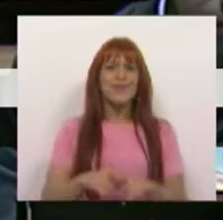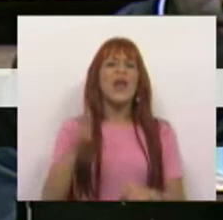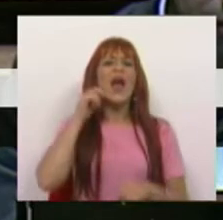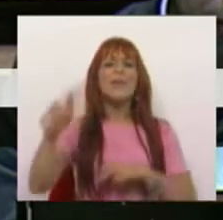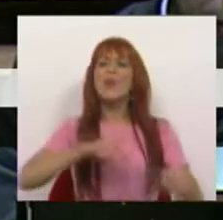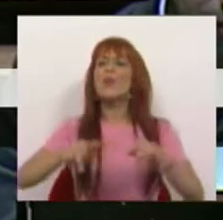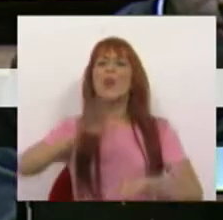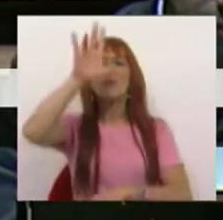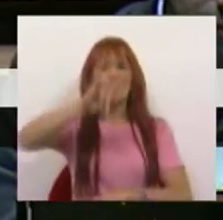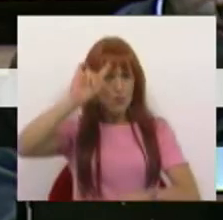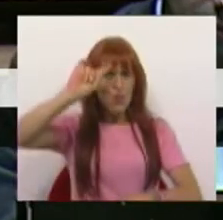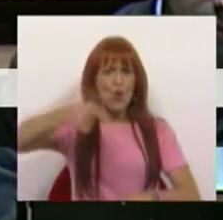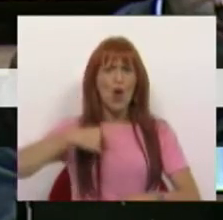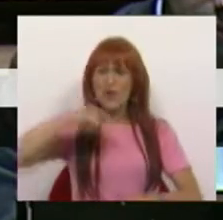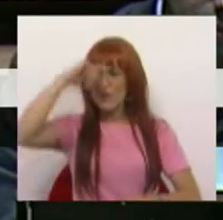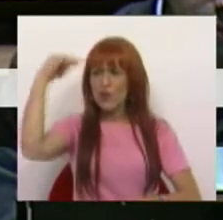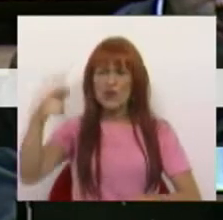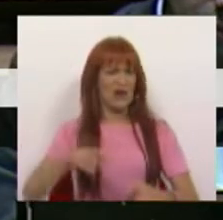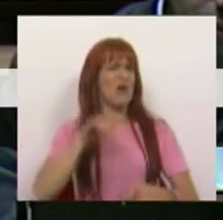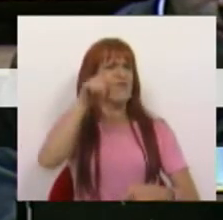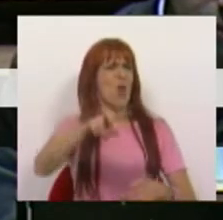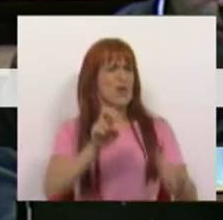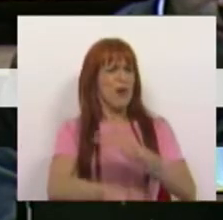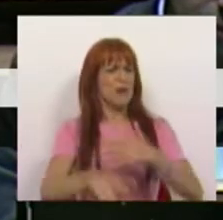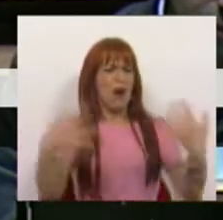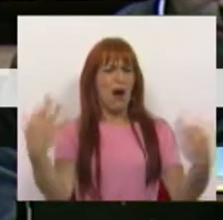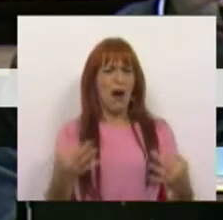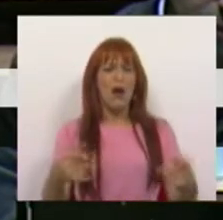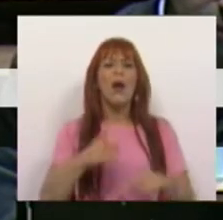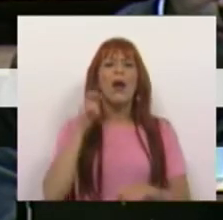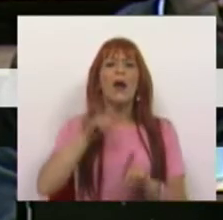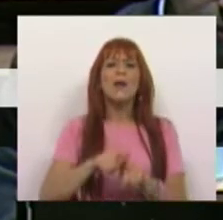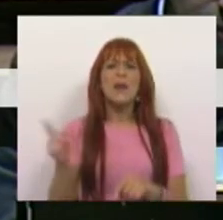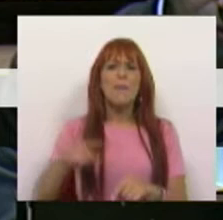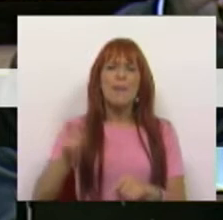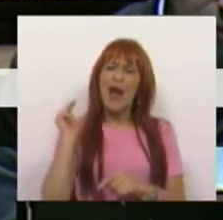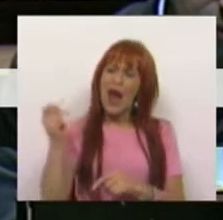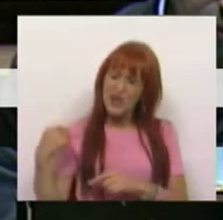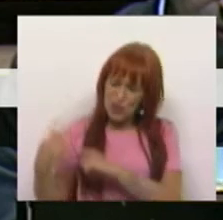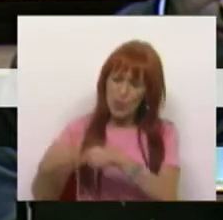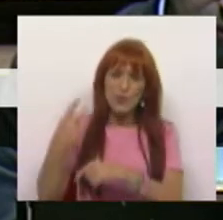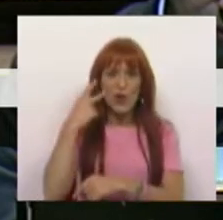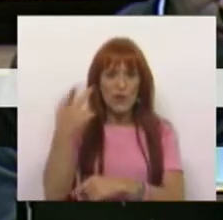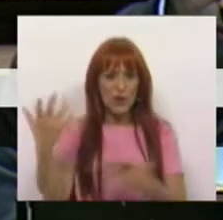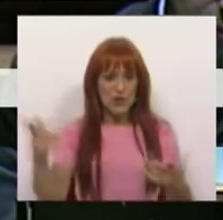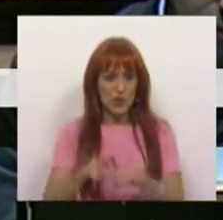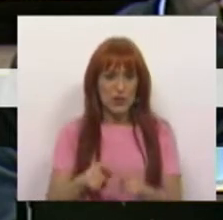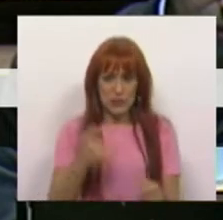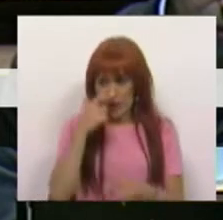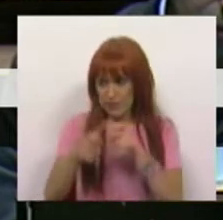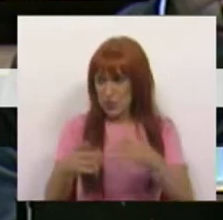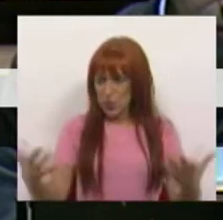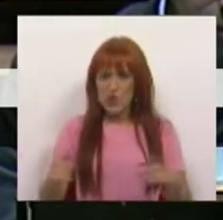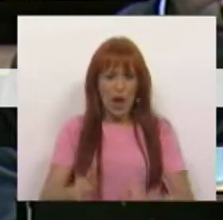se movimenta em Lisboa sabe a dificuldade que é utilizar o metro. Tendo sido por diversos anos considerado pelos seus